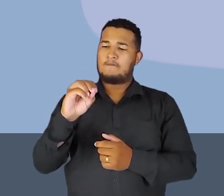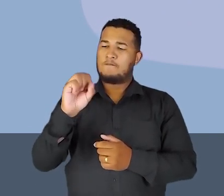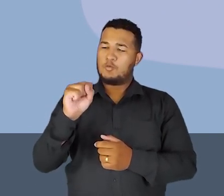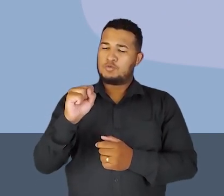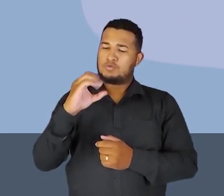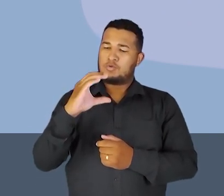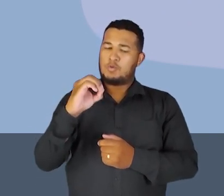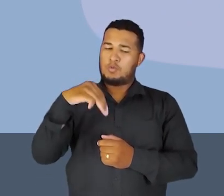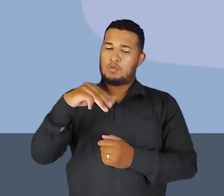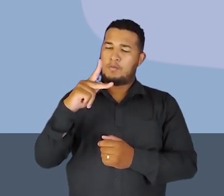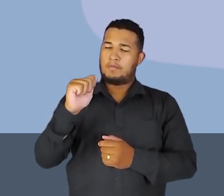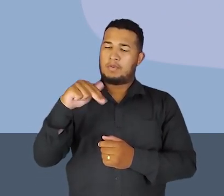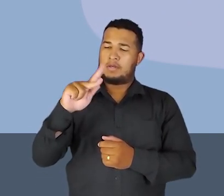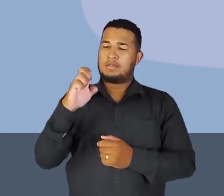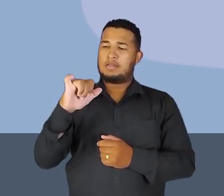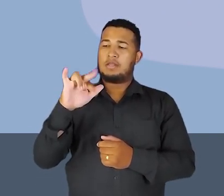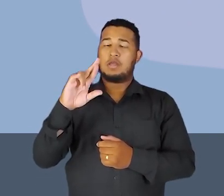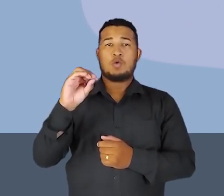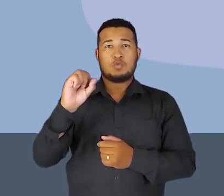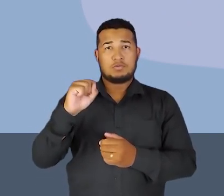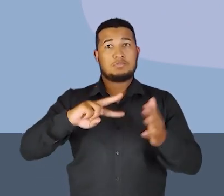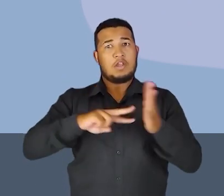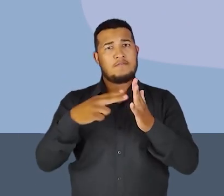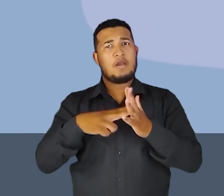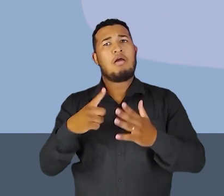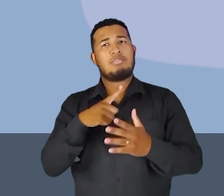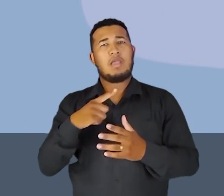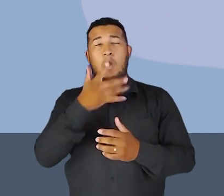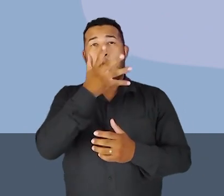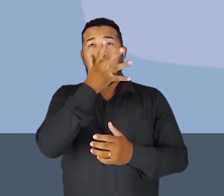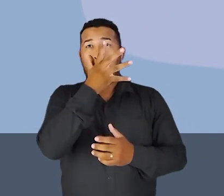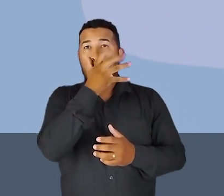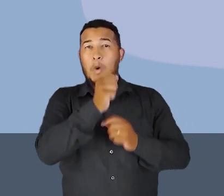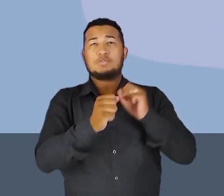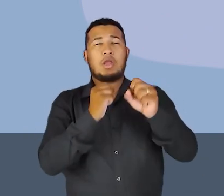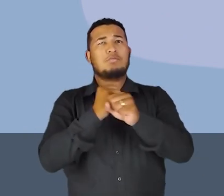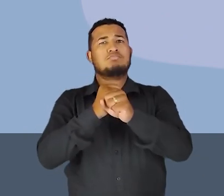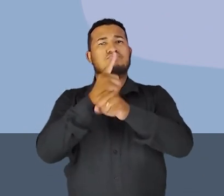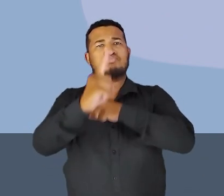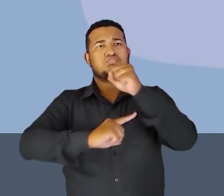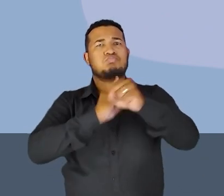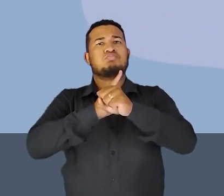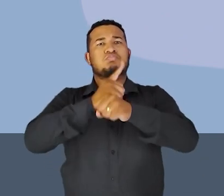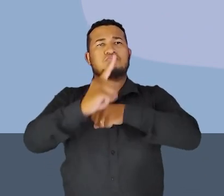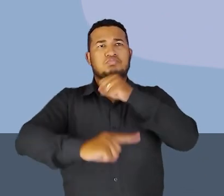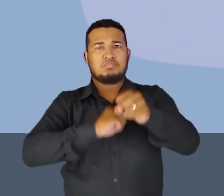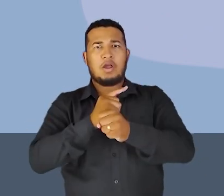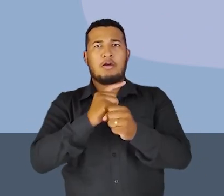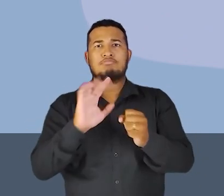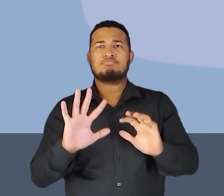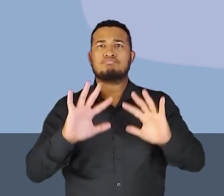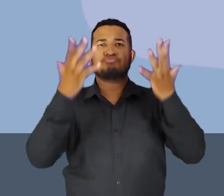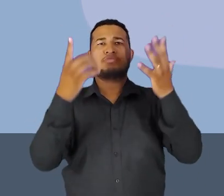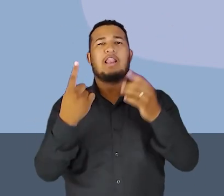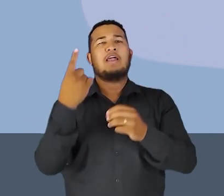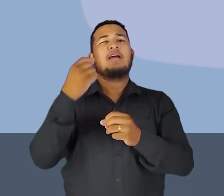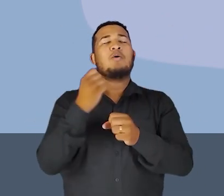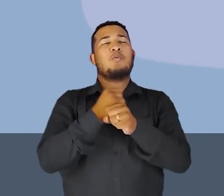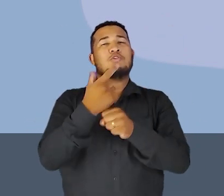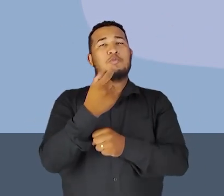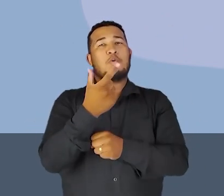Fantasma, que constrói eventos quase que anuais, desde 2004. Entre vários